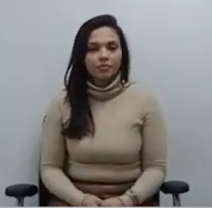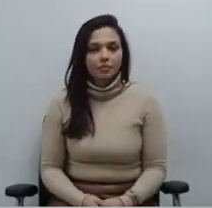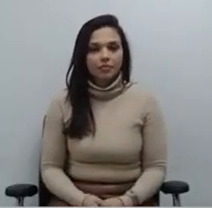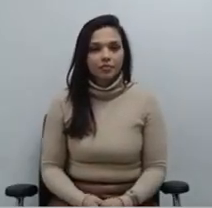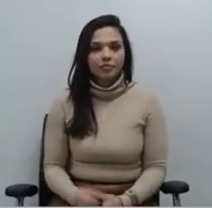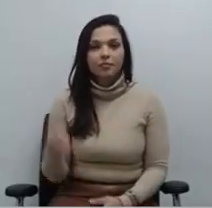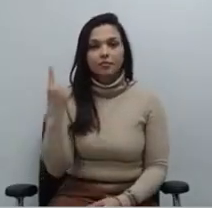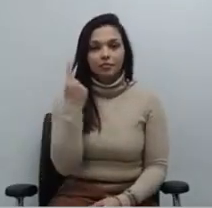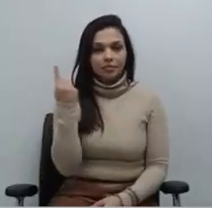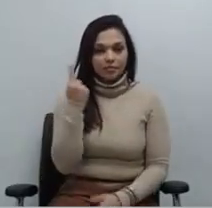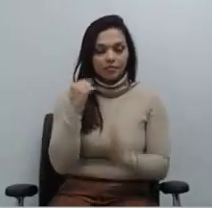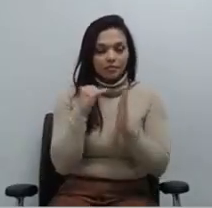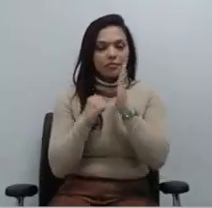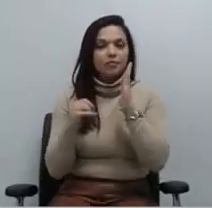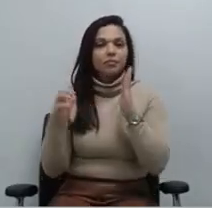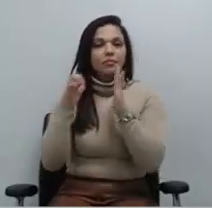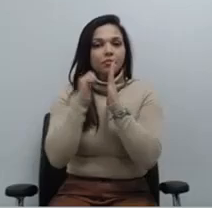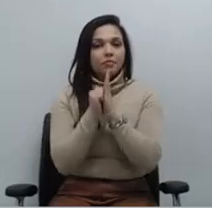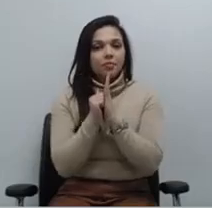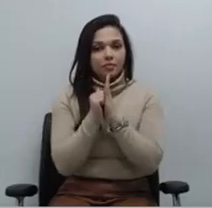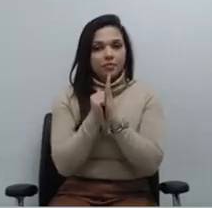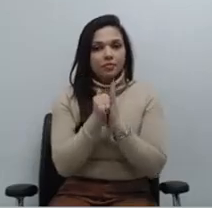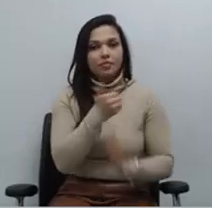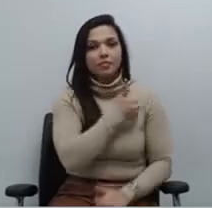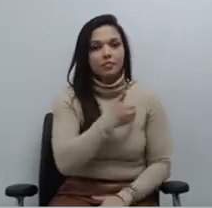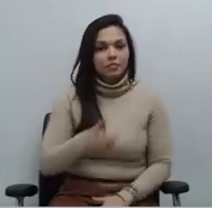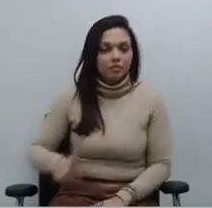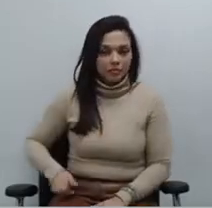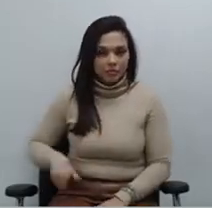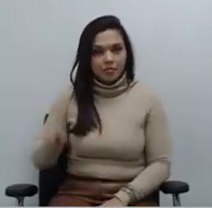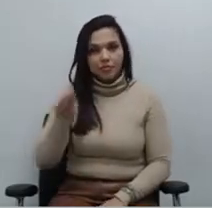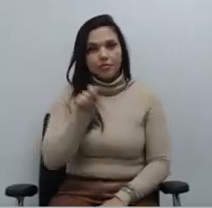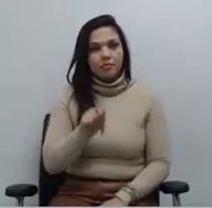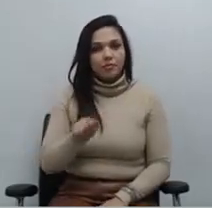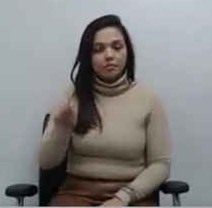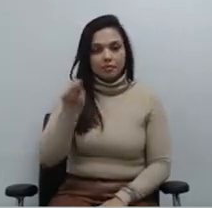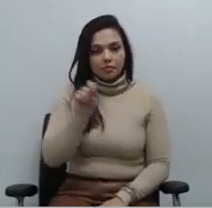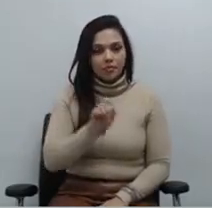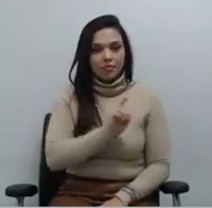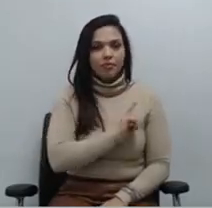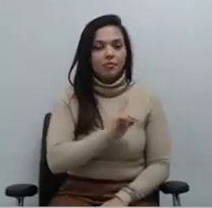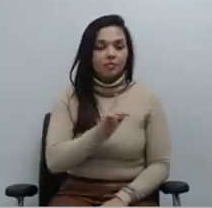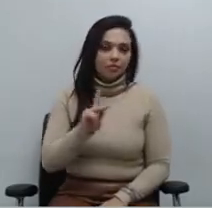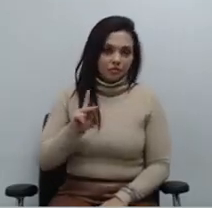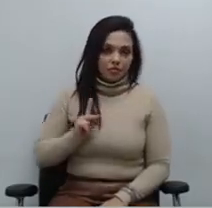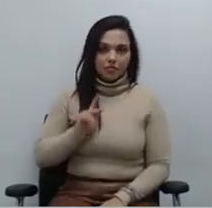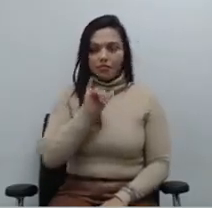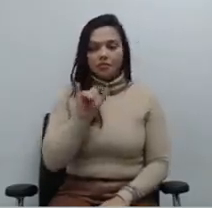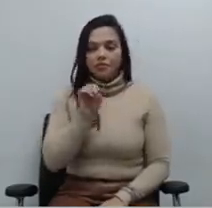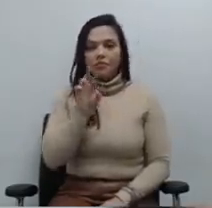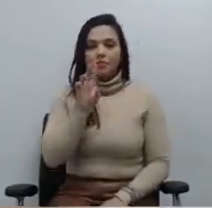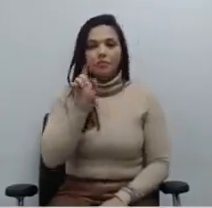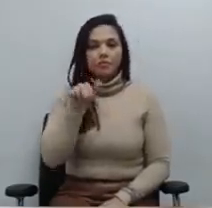Passo a palavra pela ordem de inscrição à excelentíssima presidente da Associação Paulista de Defensores e Defensoras, Jordana Rolim.